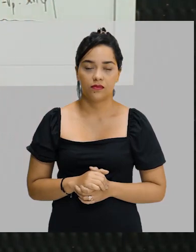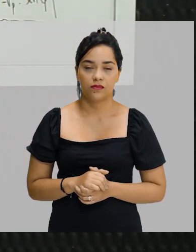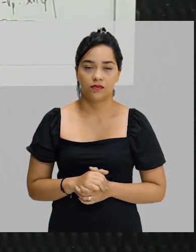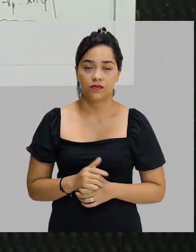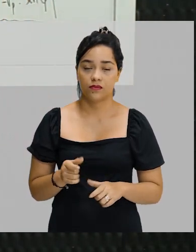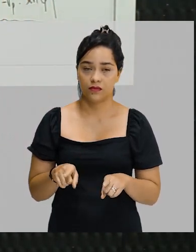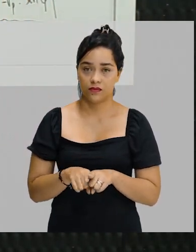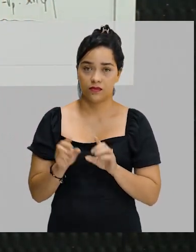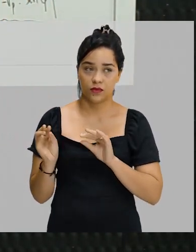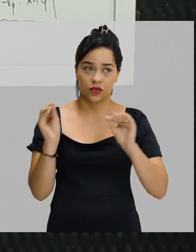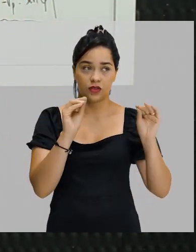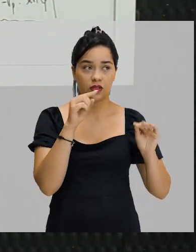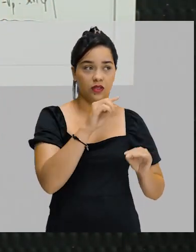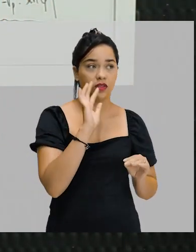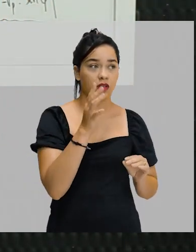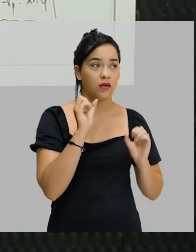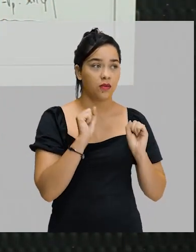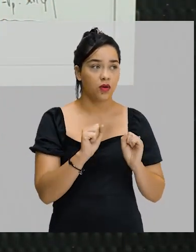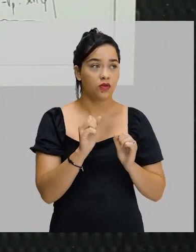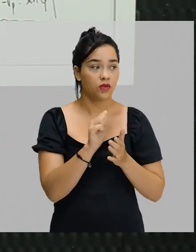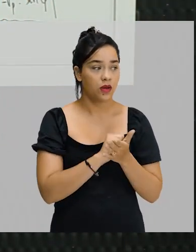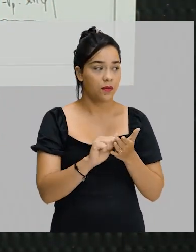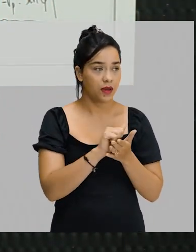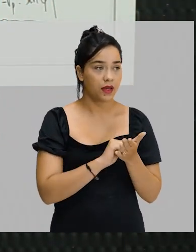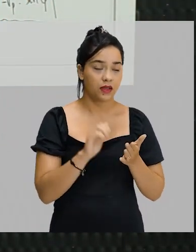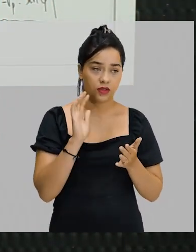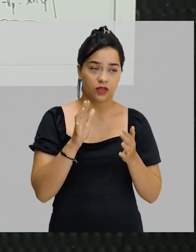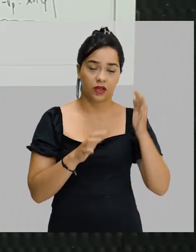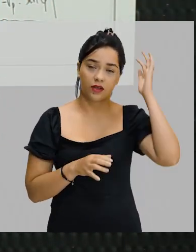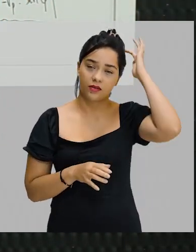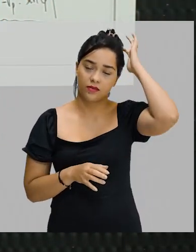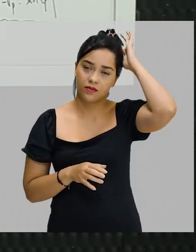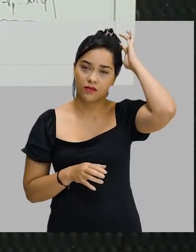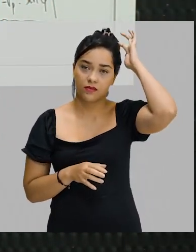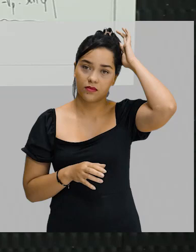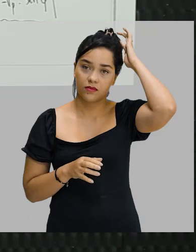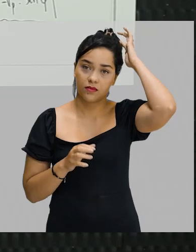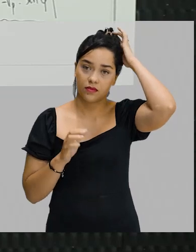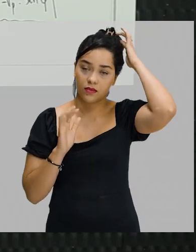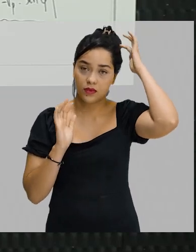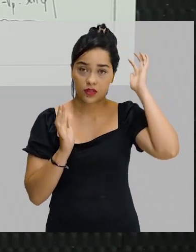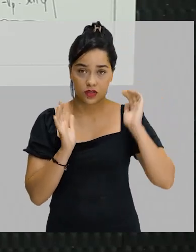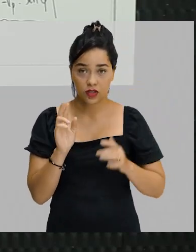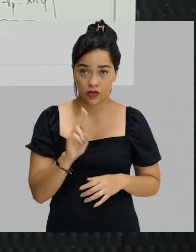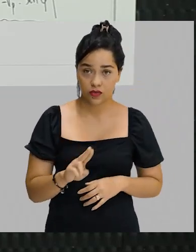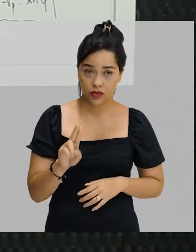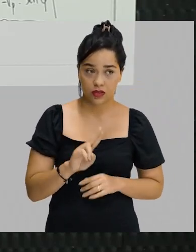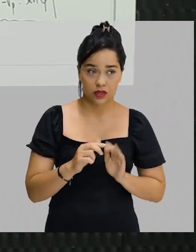Vou trazer para cá. Então, aqui eu já posso apagar. Essas coisas aqui eu já utilizei.